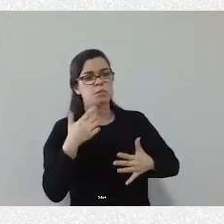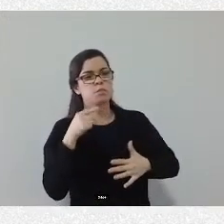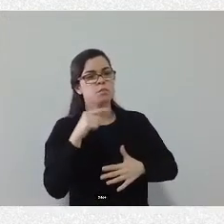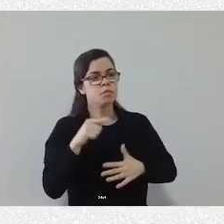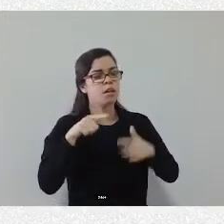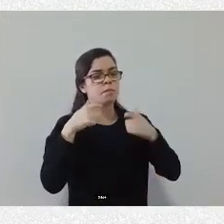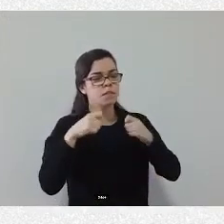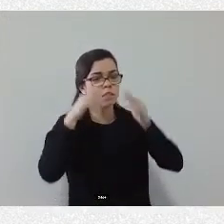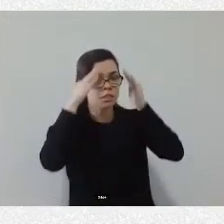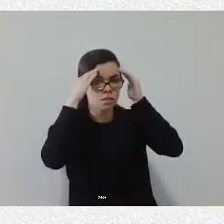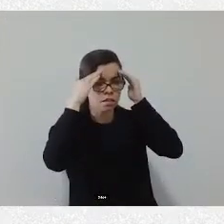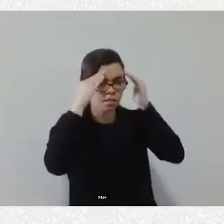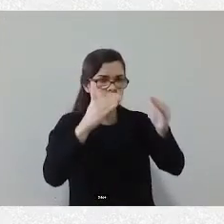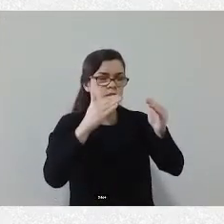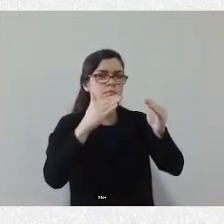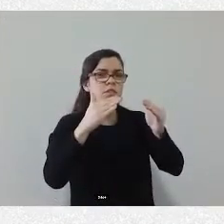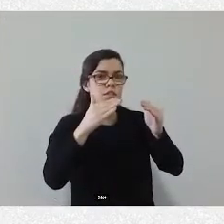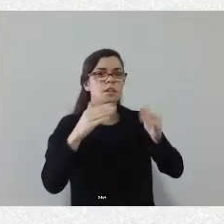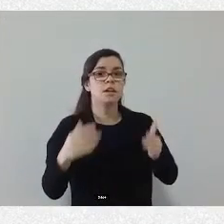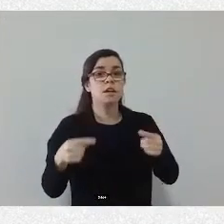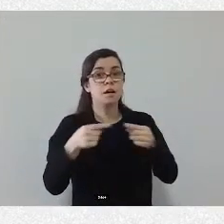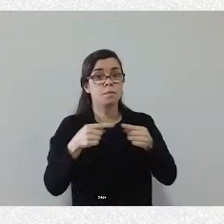em conjunto com o Programa Nacional de Imunização.